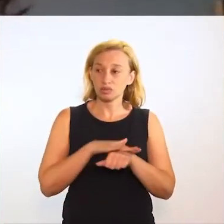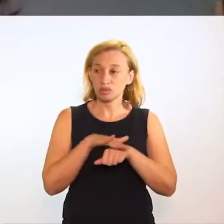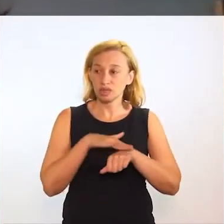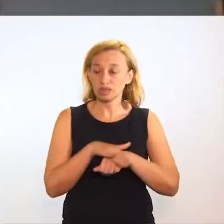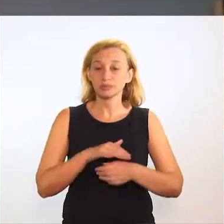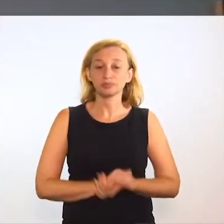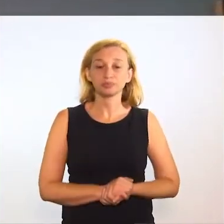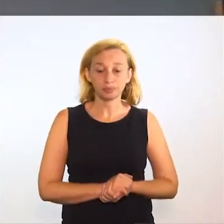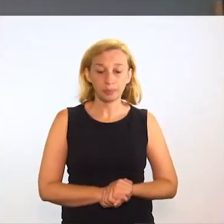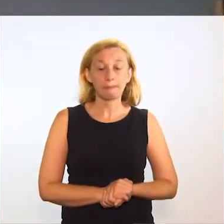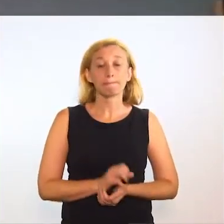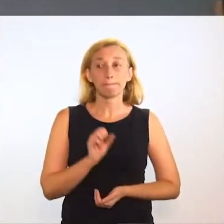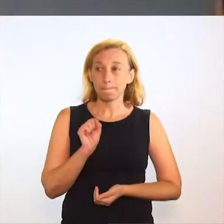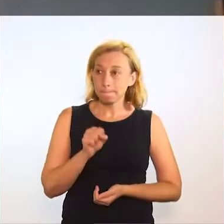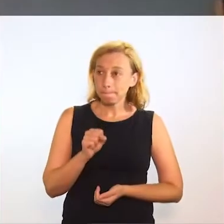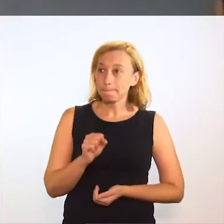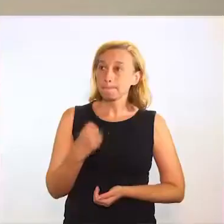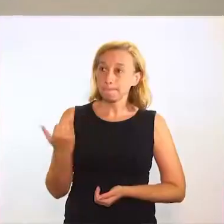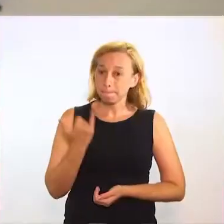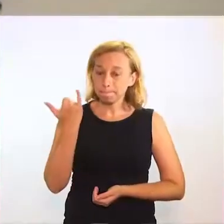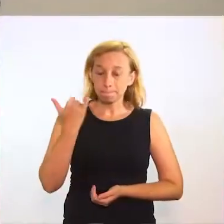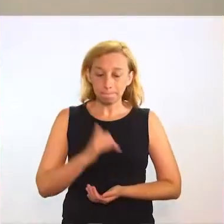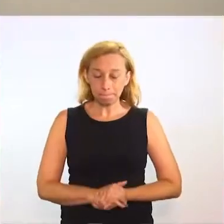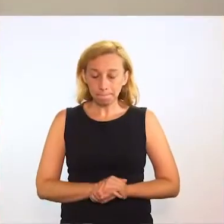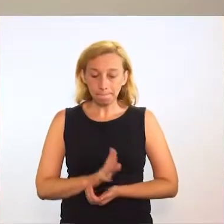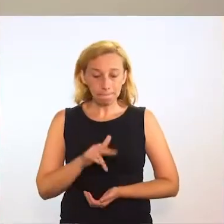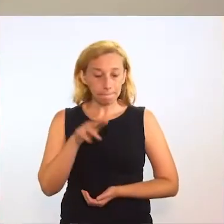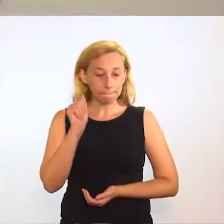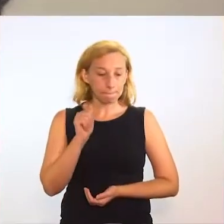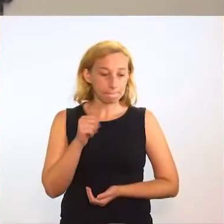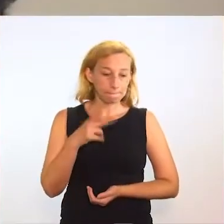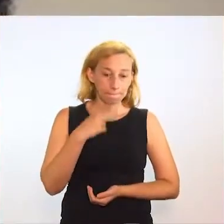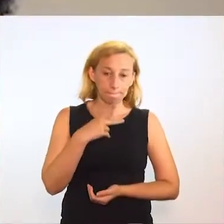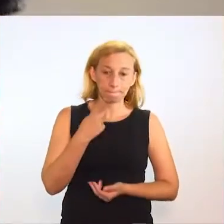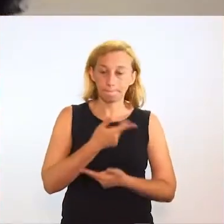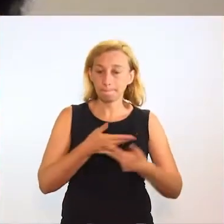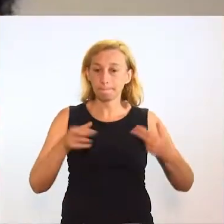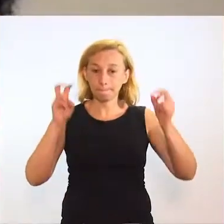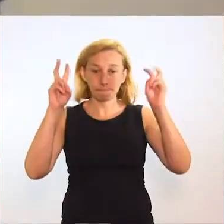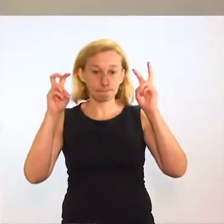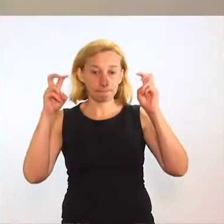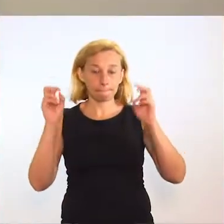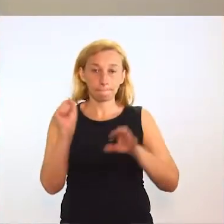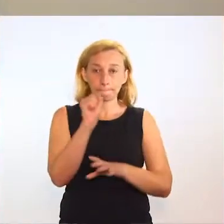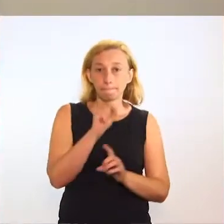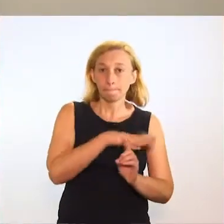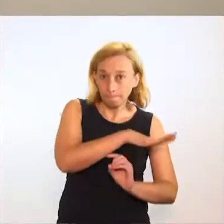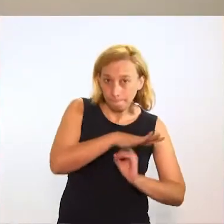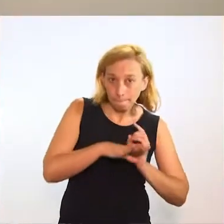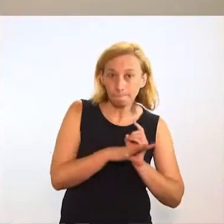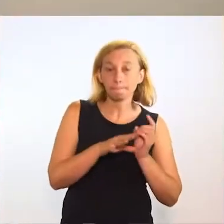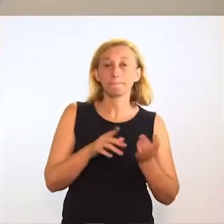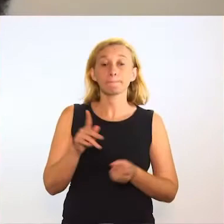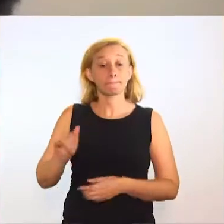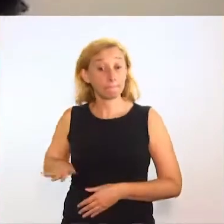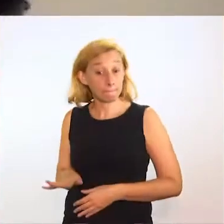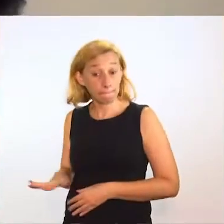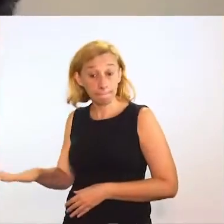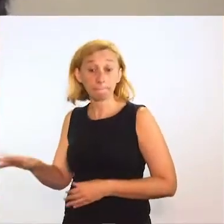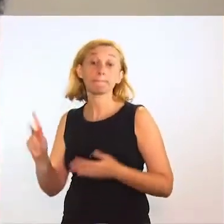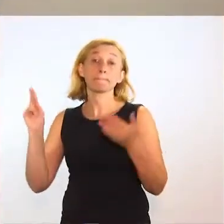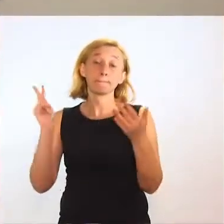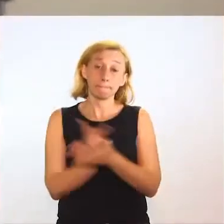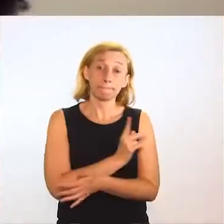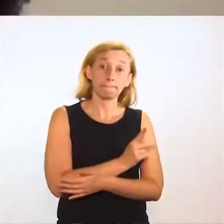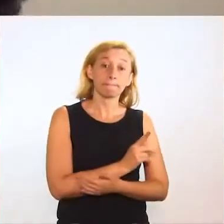nossa roda. Sim, é muito essencial, né? Acho que a gente nunca falou tanto sobre várias temáticas sociais,